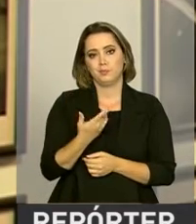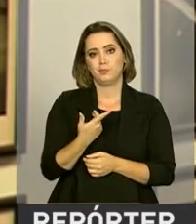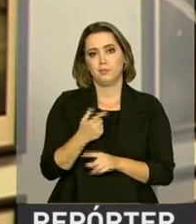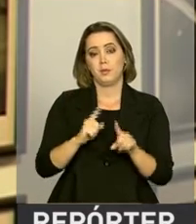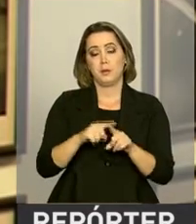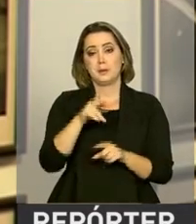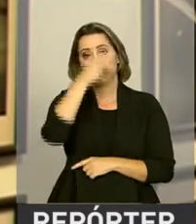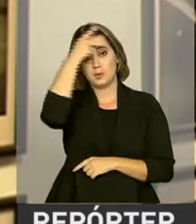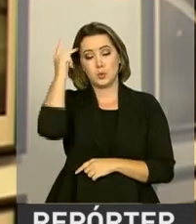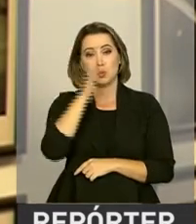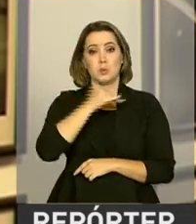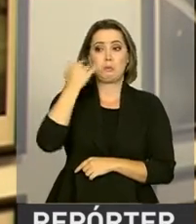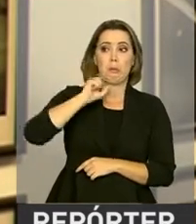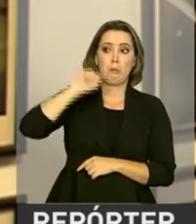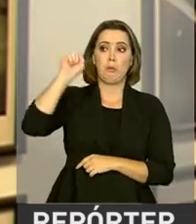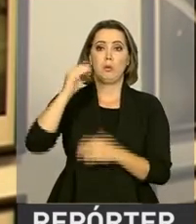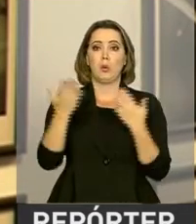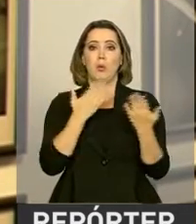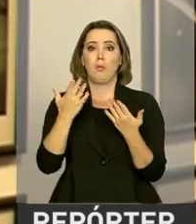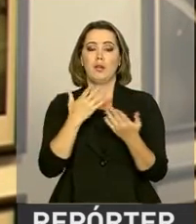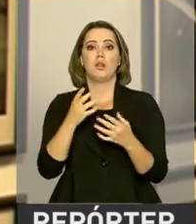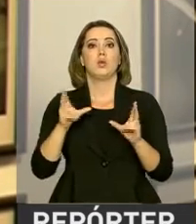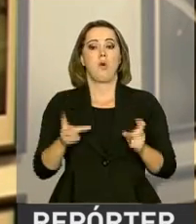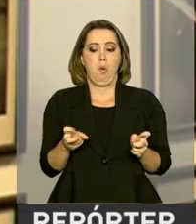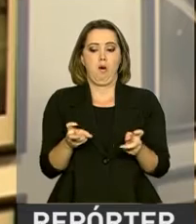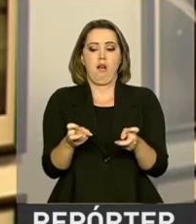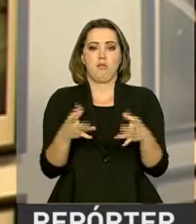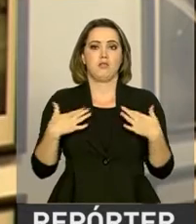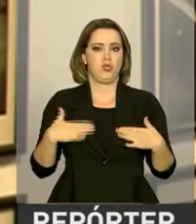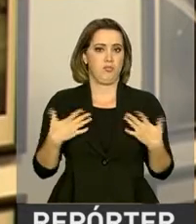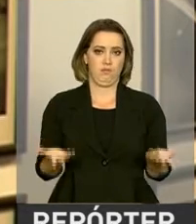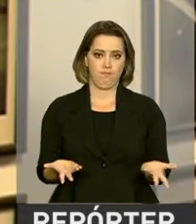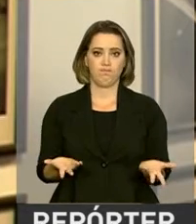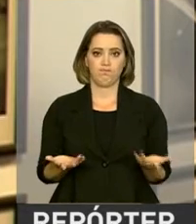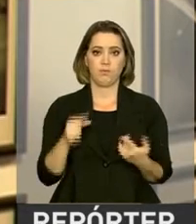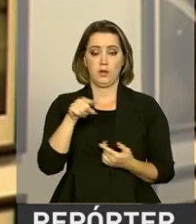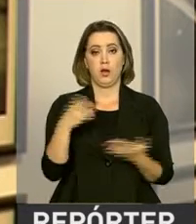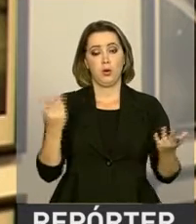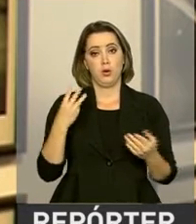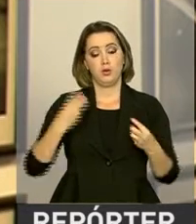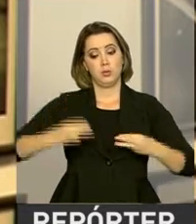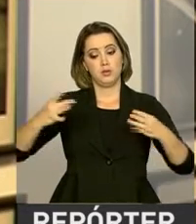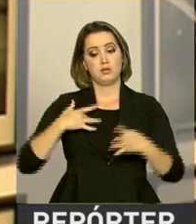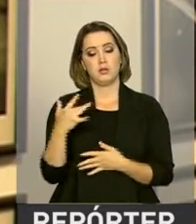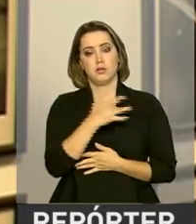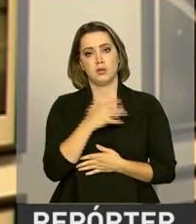Morrem mais pessoas por suicídio no Brasil do que de câncer de mama. Este passo do Ministério da Saúde vai ao encontro